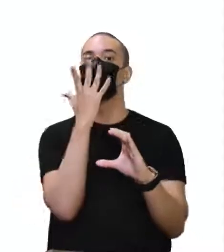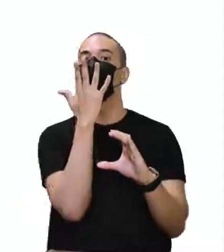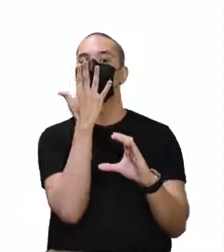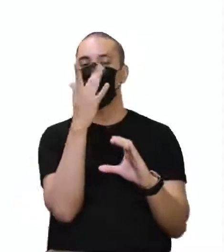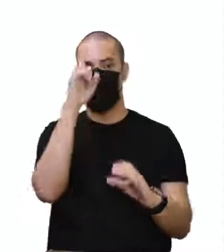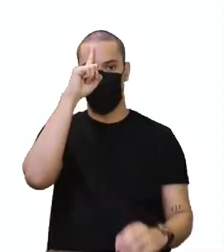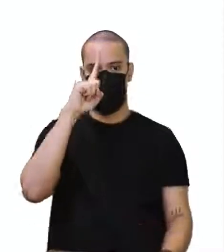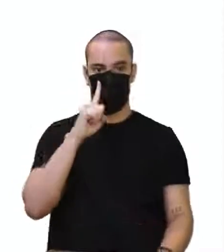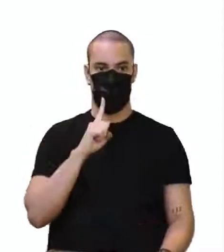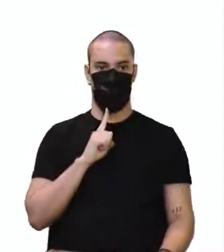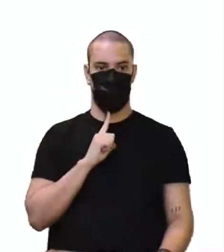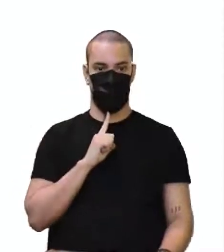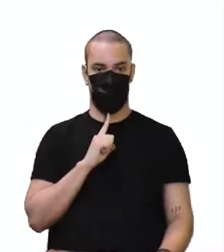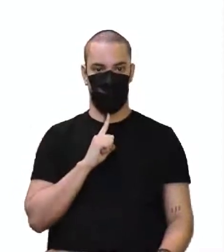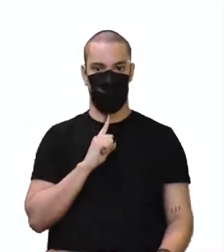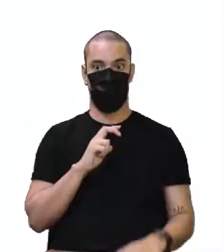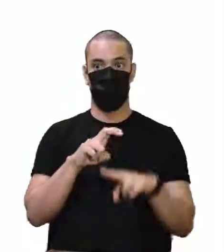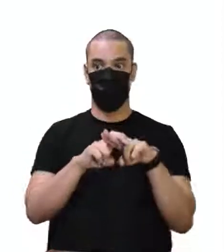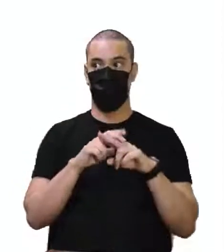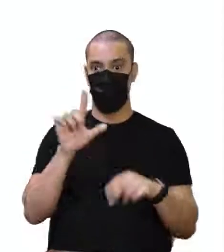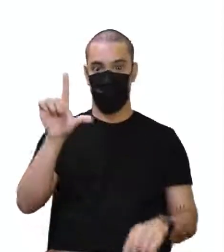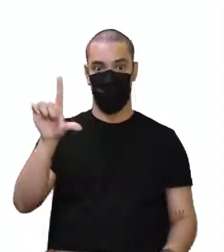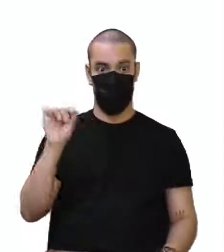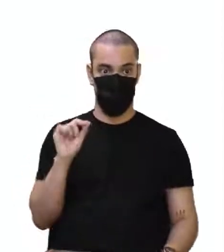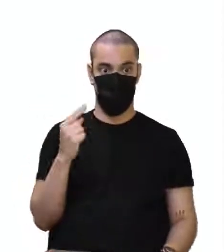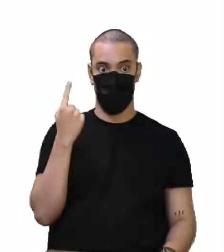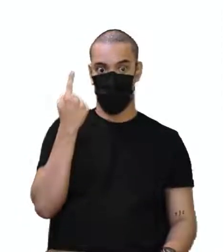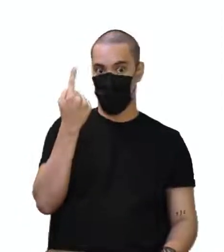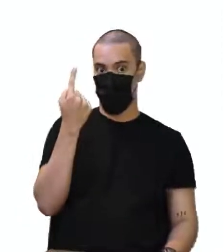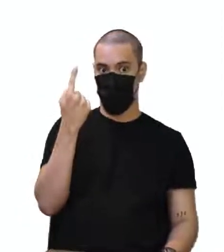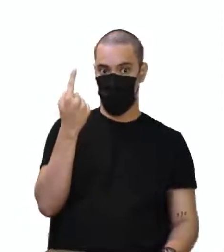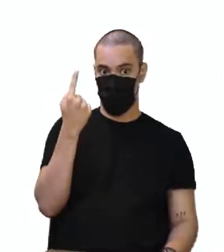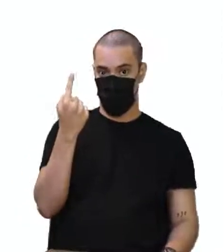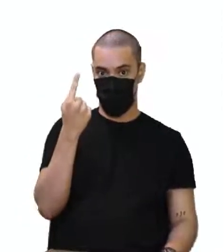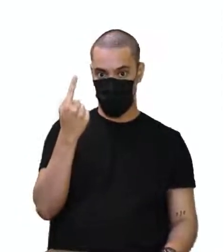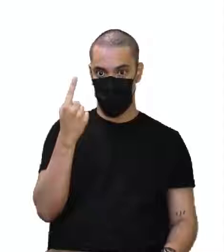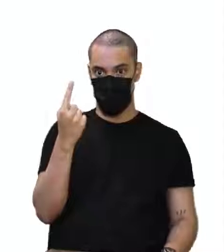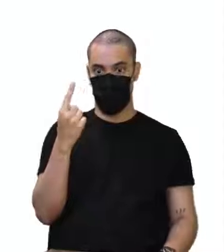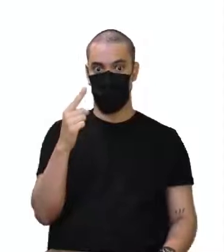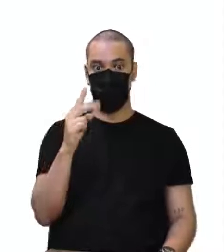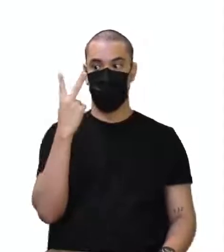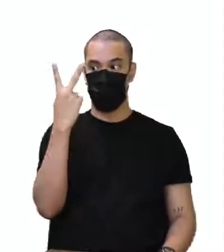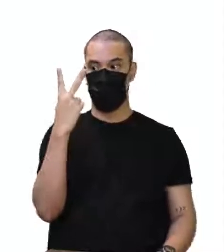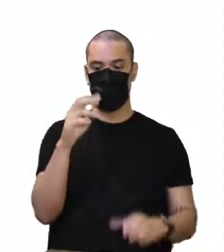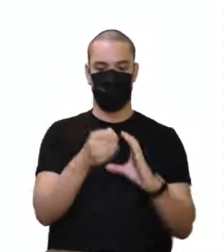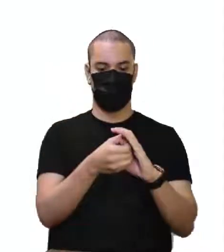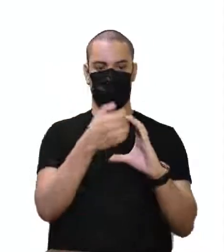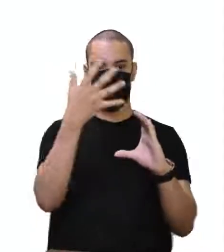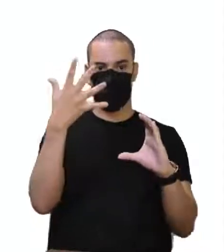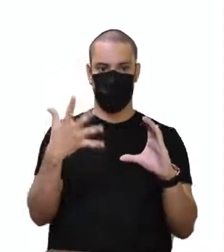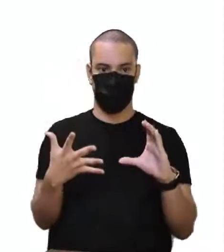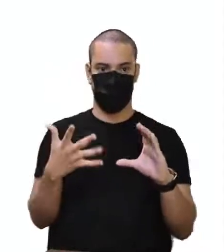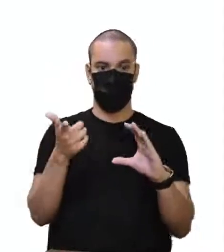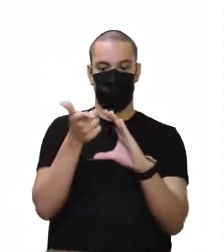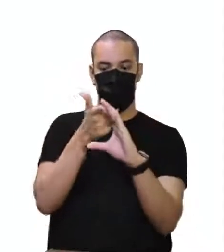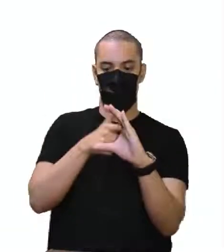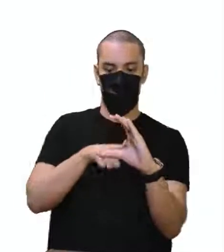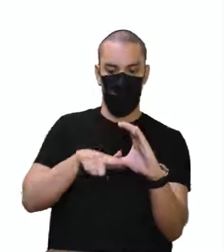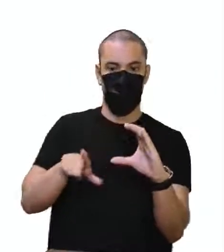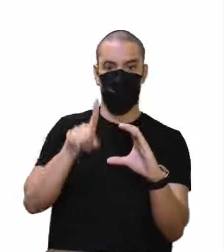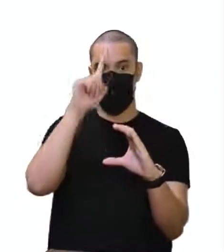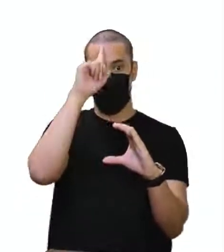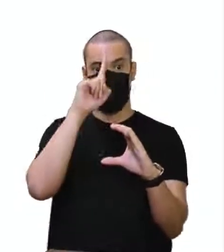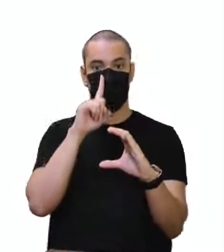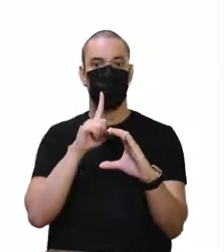você pegou na geração parental um representante com essas 2 características, lisas e